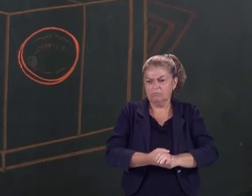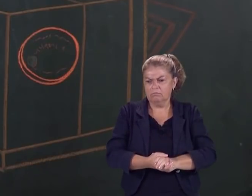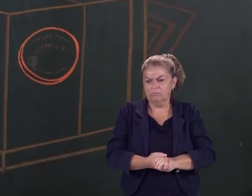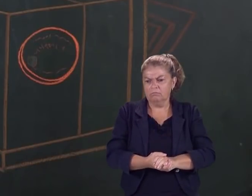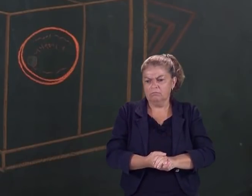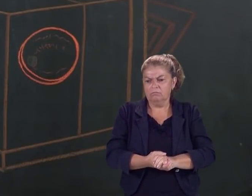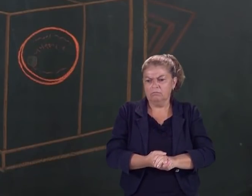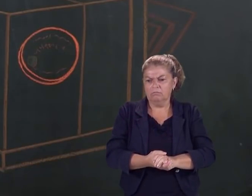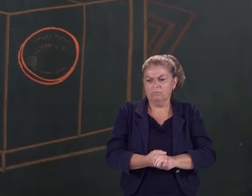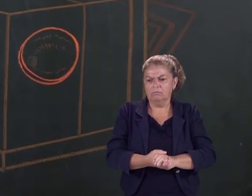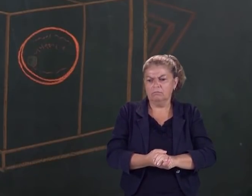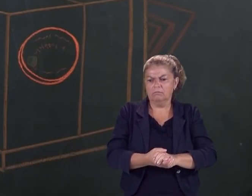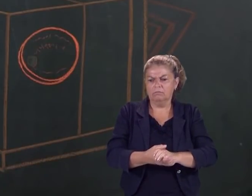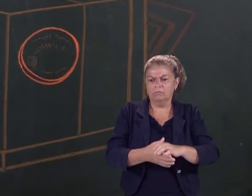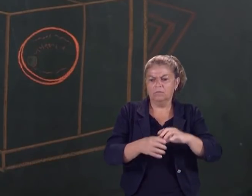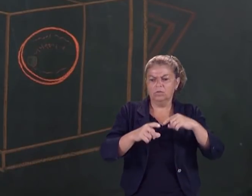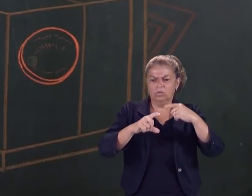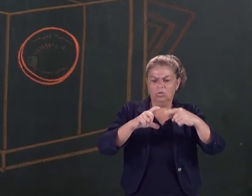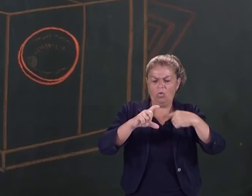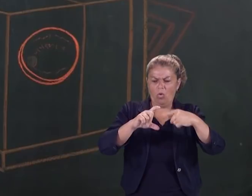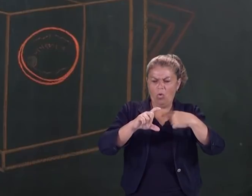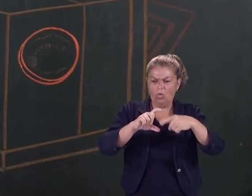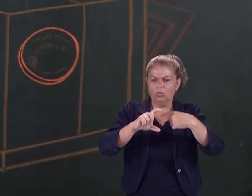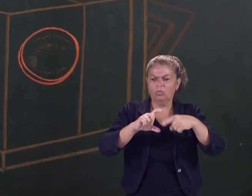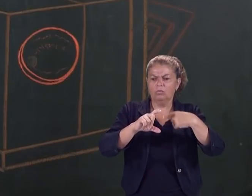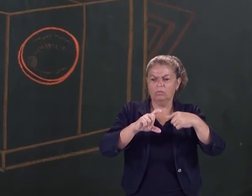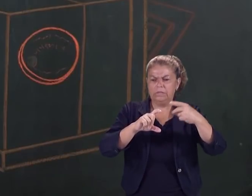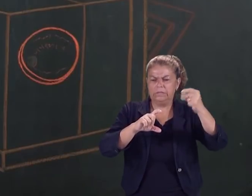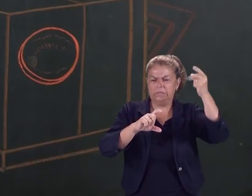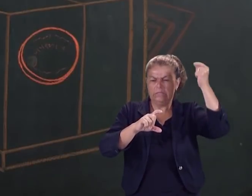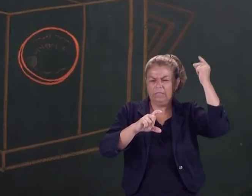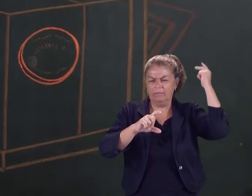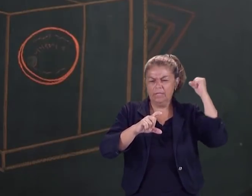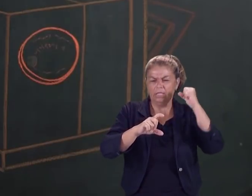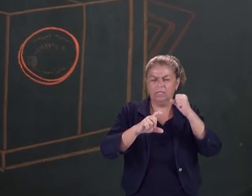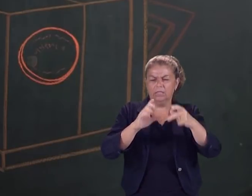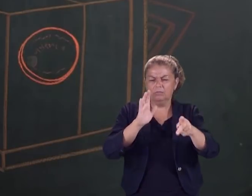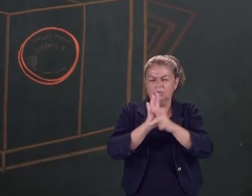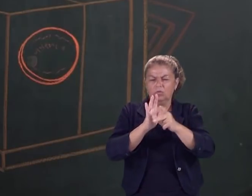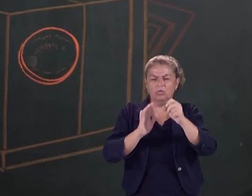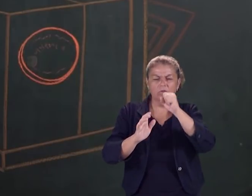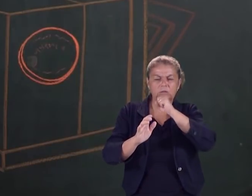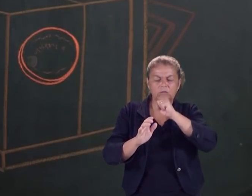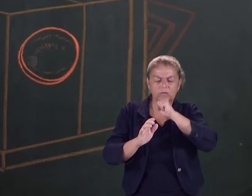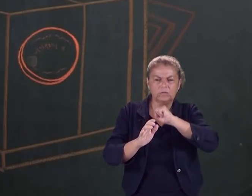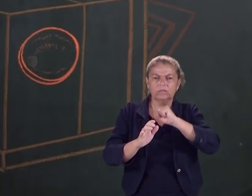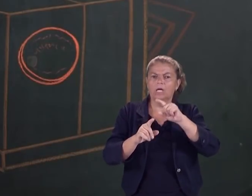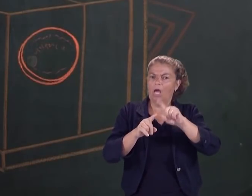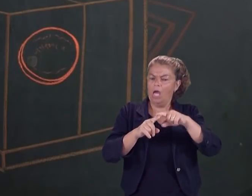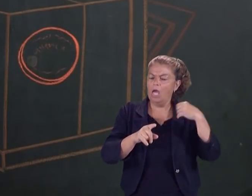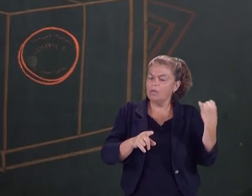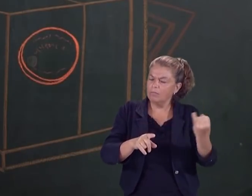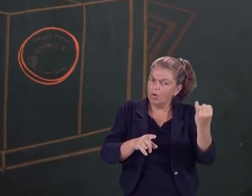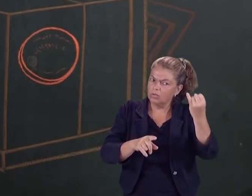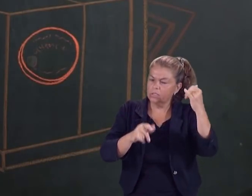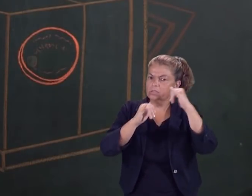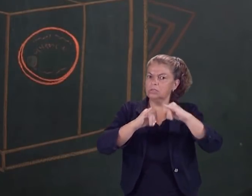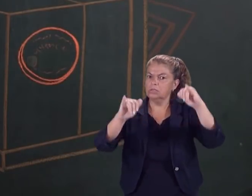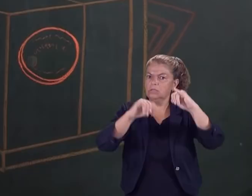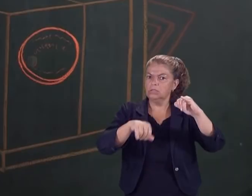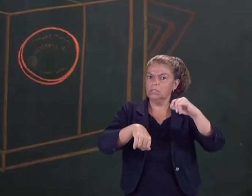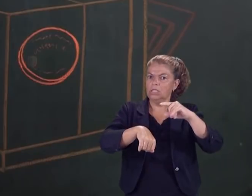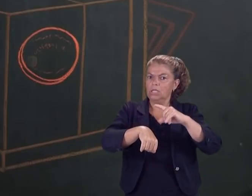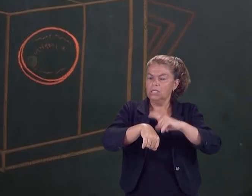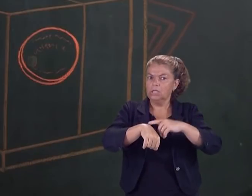seus avós, e eu acho isso muito divertido também. Ok, só que falando de tudo isso aqui, é importante dizer que por